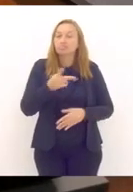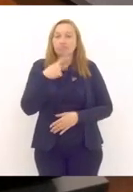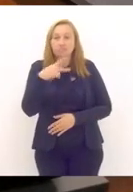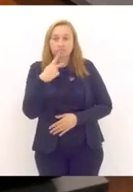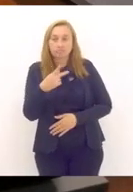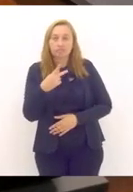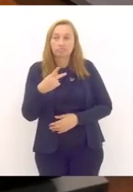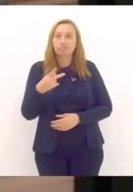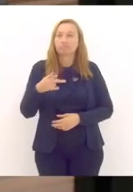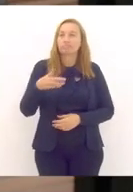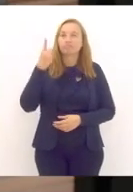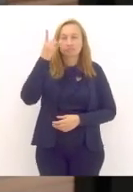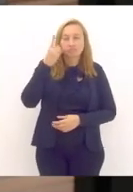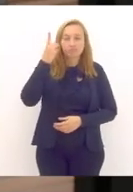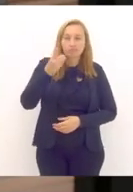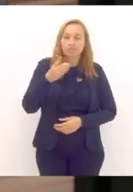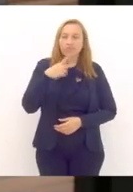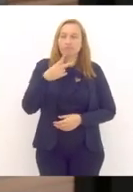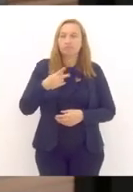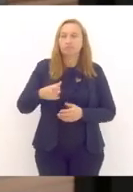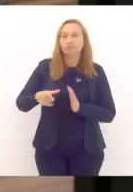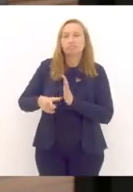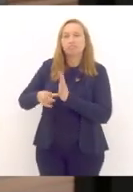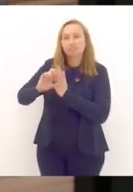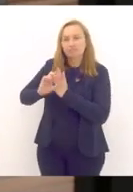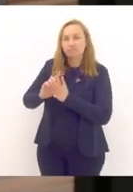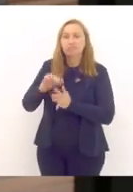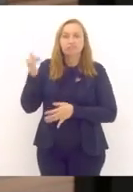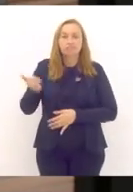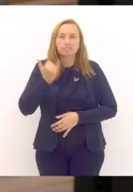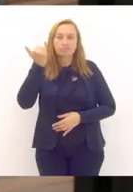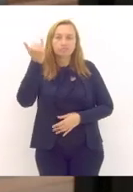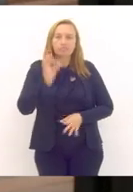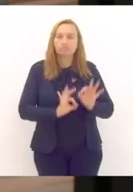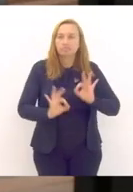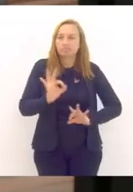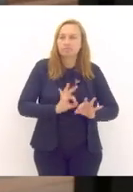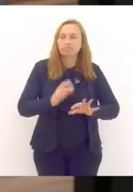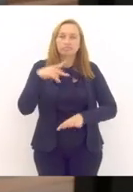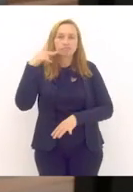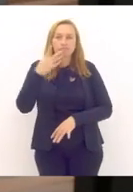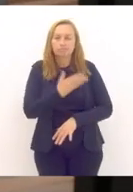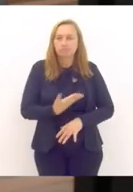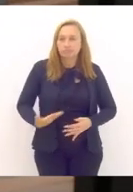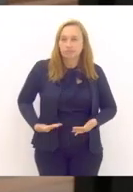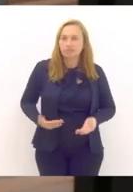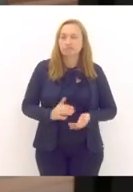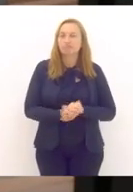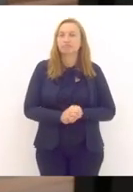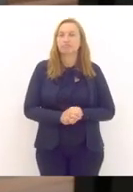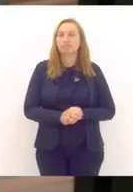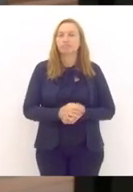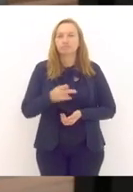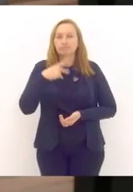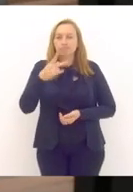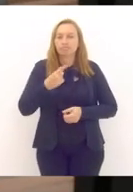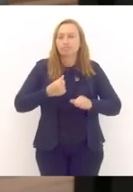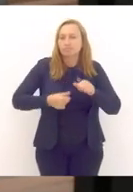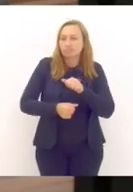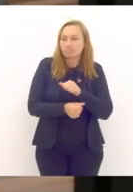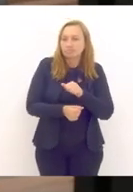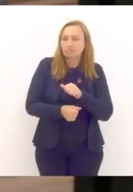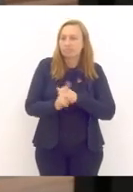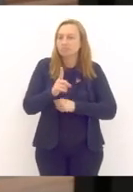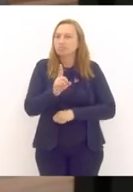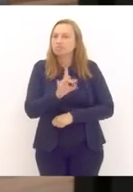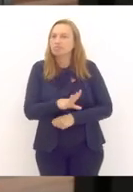deputados que me antecederam, é importantíssimo para a programação de políticas públicas. Eu tenho dito que o orçamento ele não é